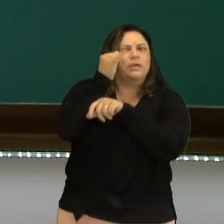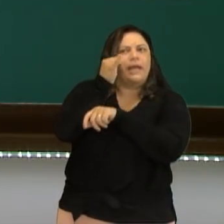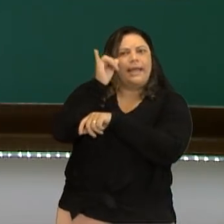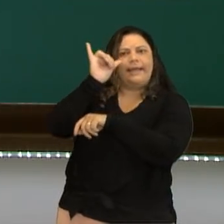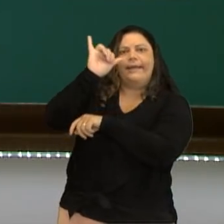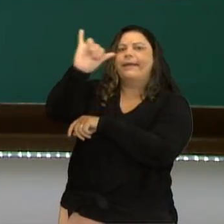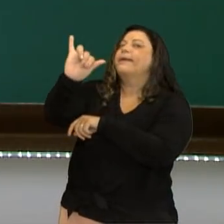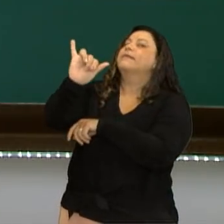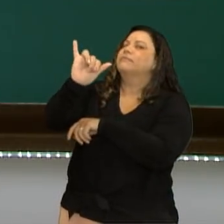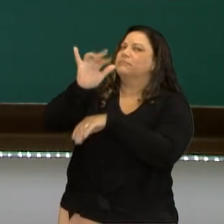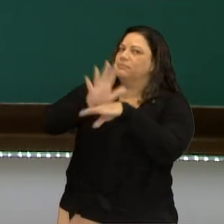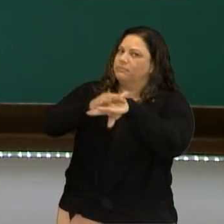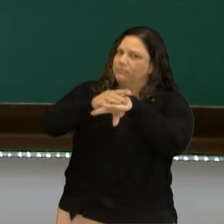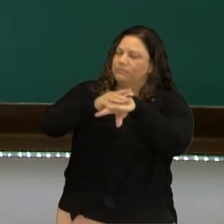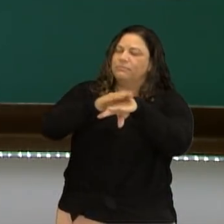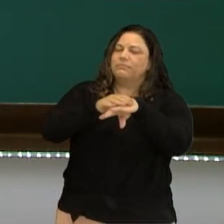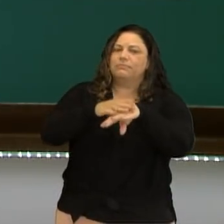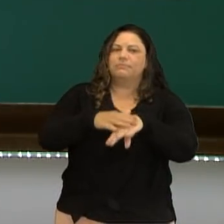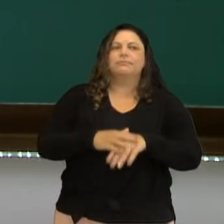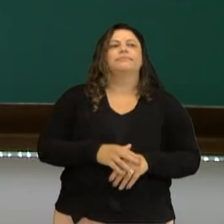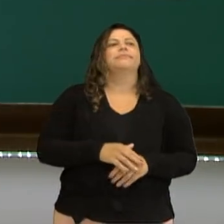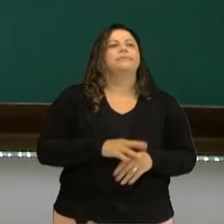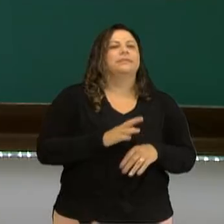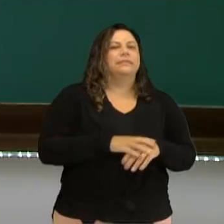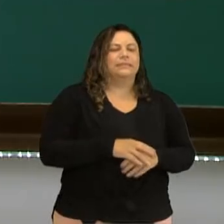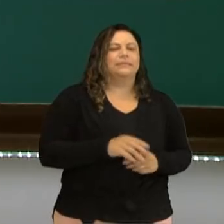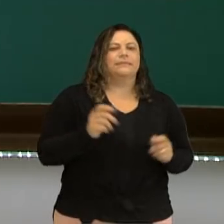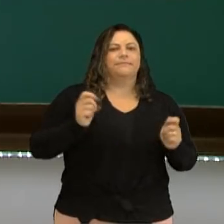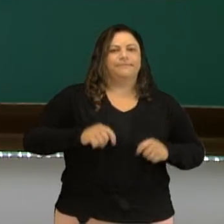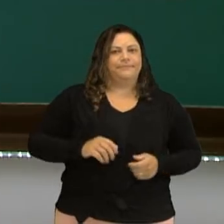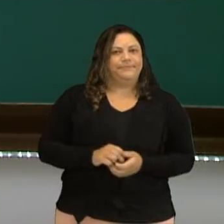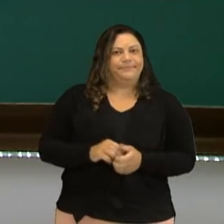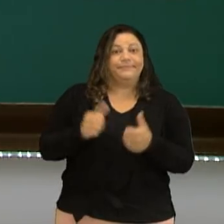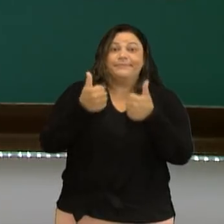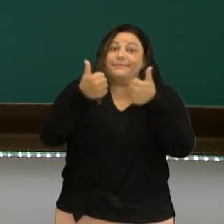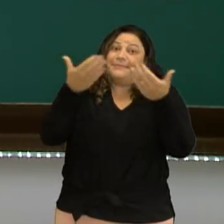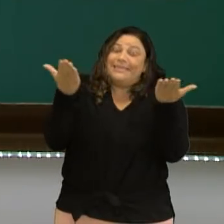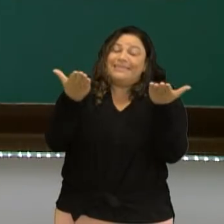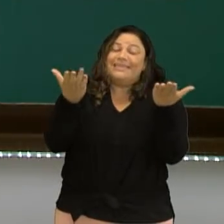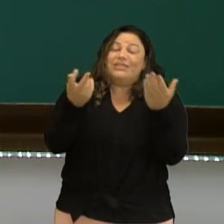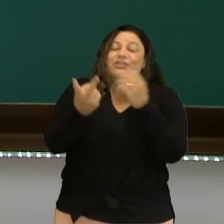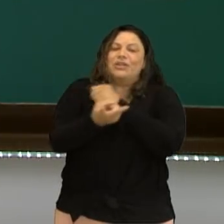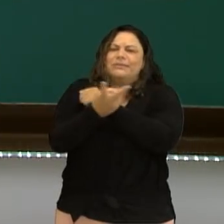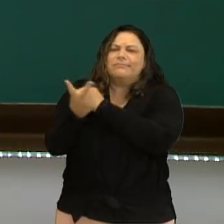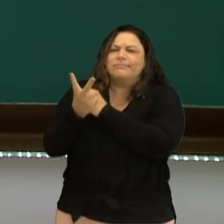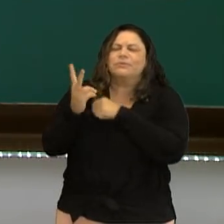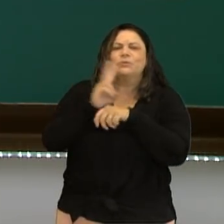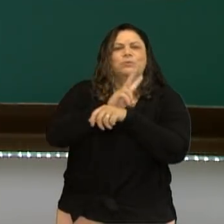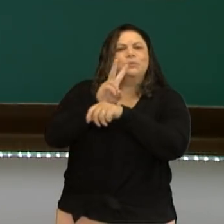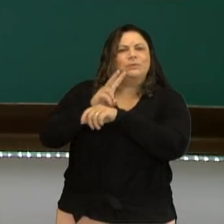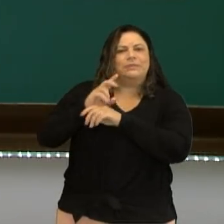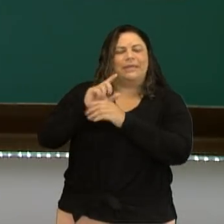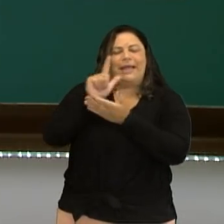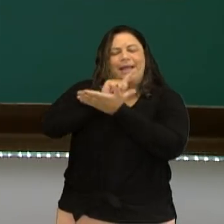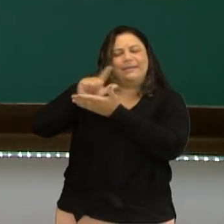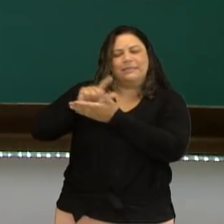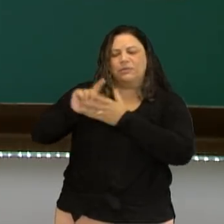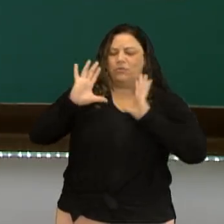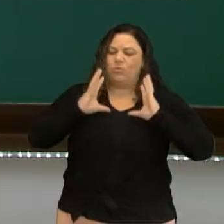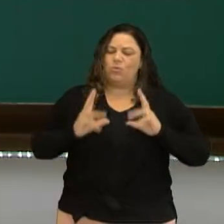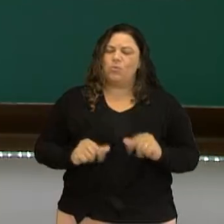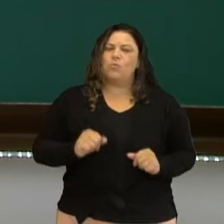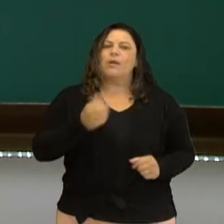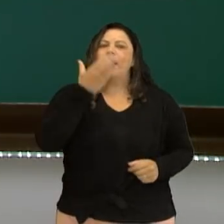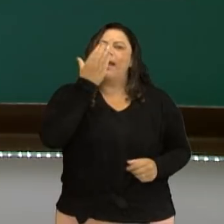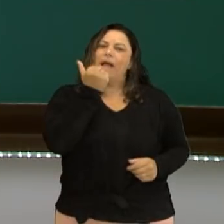prevenção dessas doenças, ou seja, dessas bacterioses. Se a gente se cuidar da nossa higiene pessoal, dos nossos alimentos,